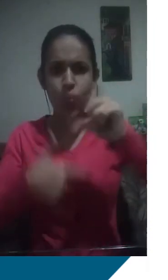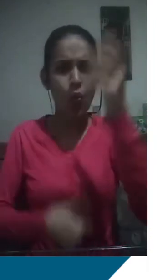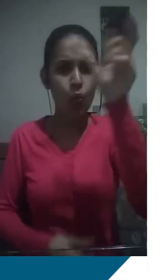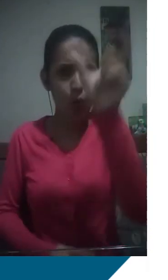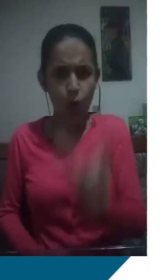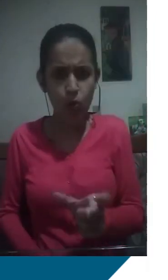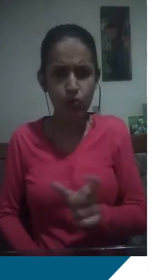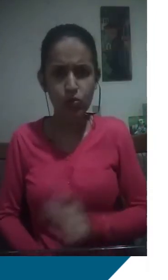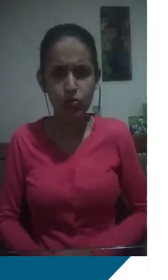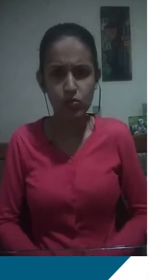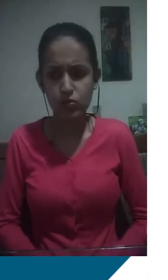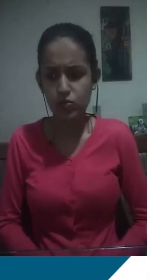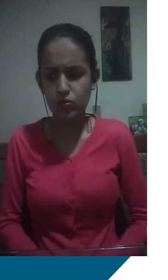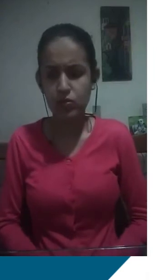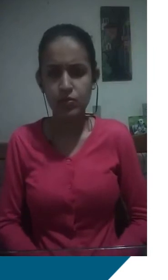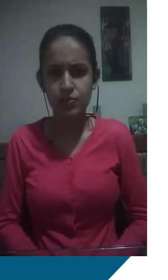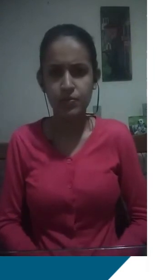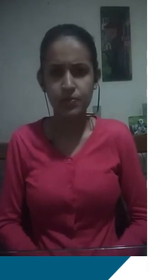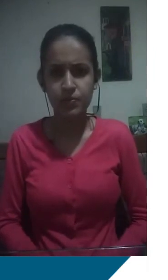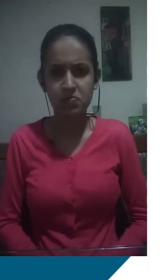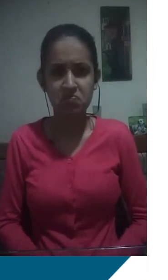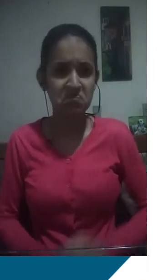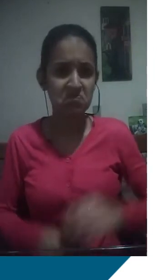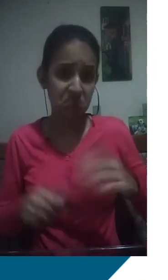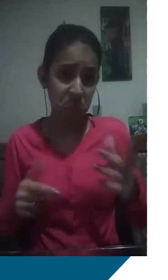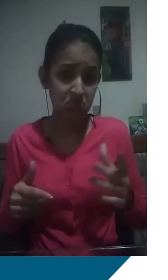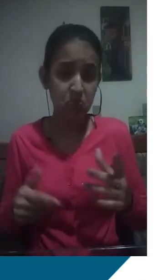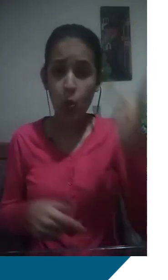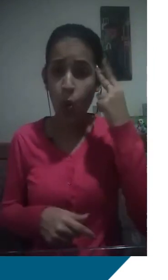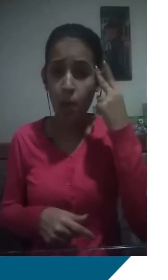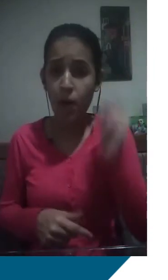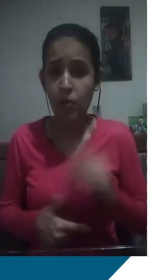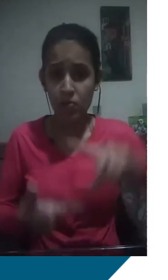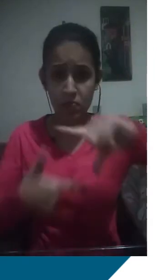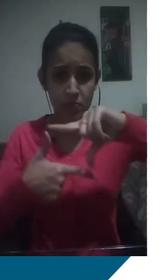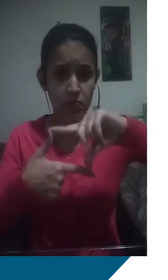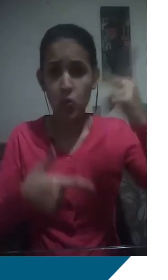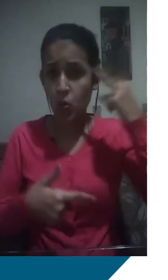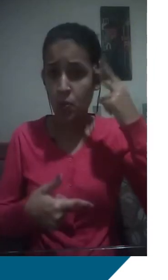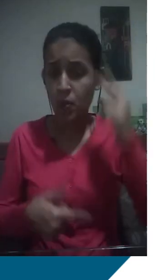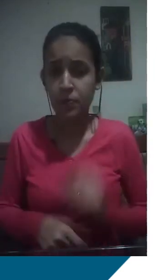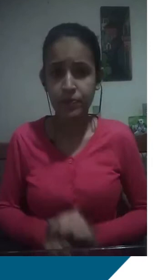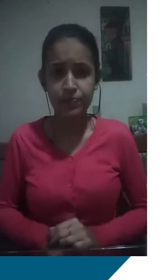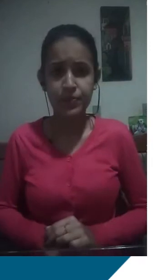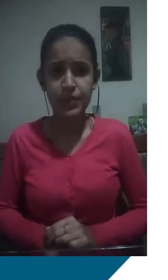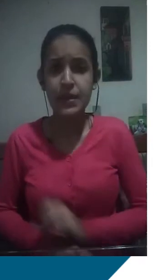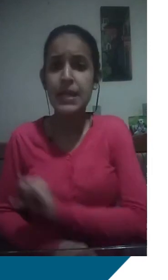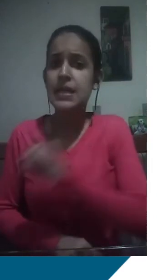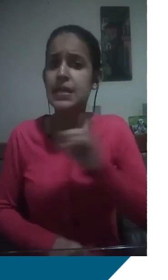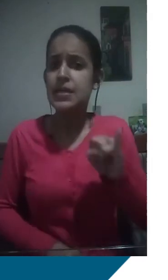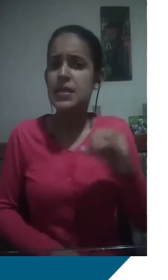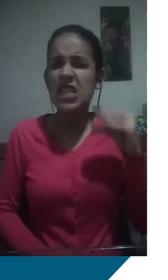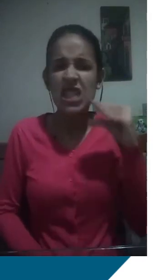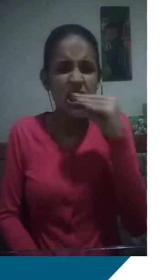corpo, né, o que vai acontecer? Bom, se eu aquecer, eu vou ter um aumento de temperatura, ou seja, as moléculas vão